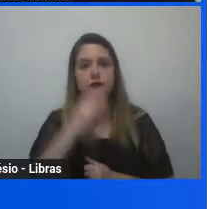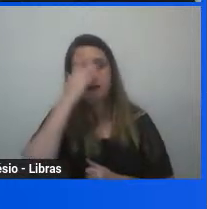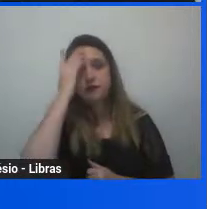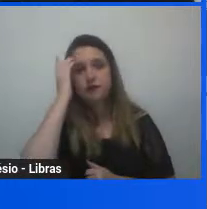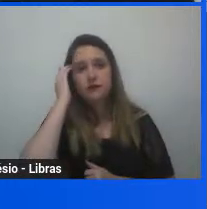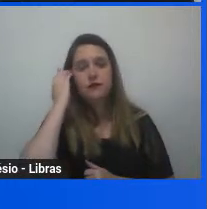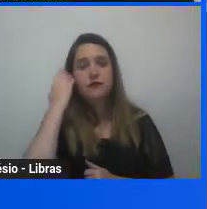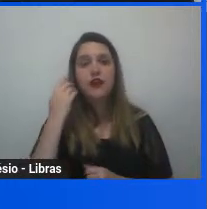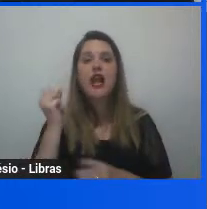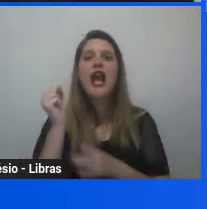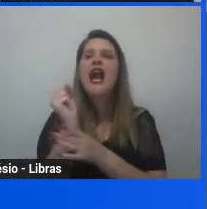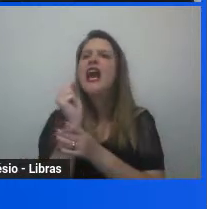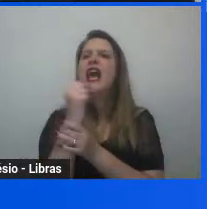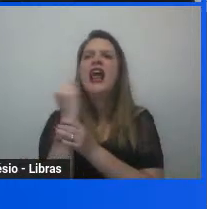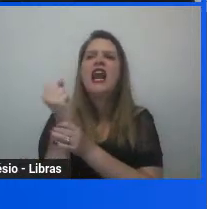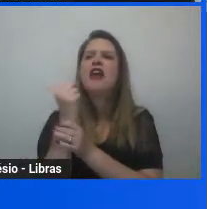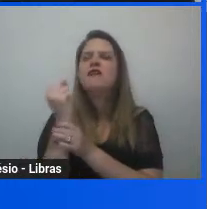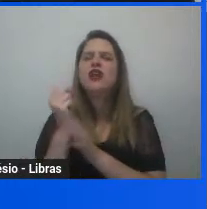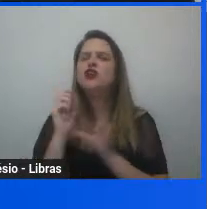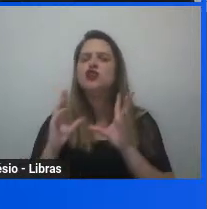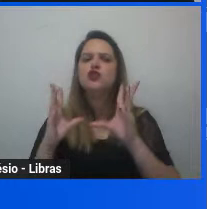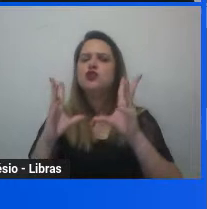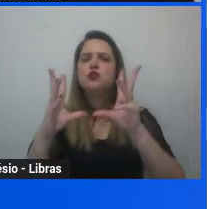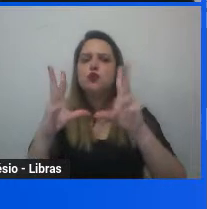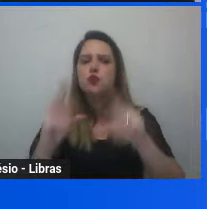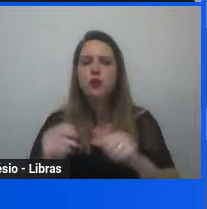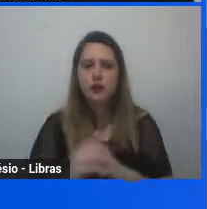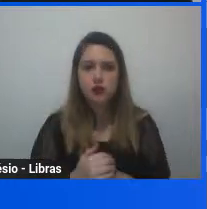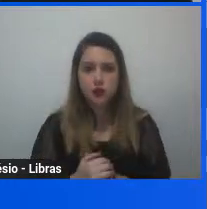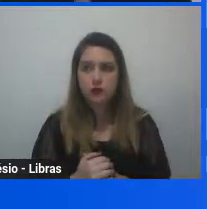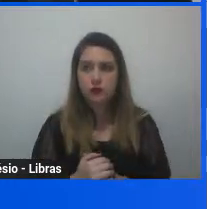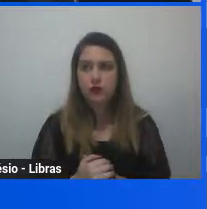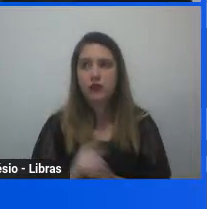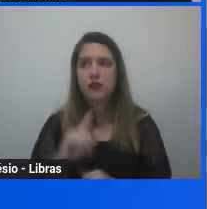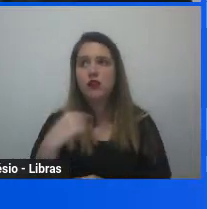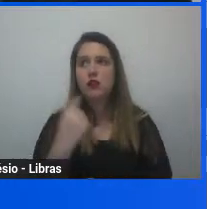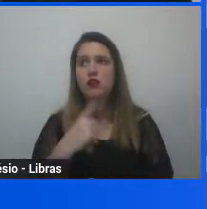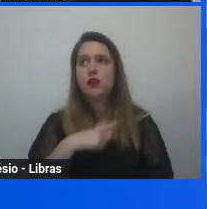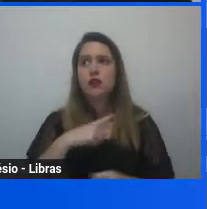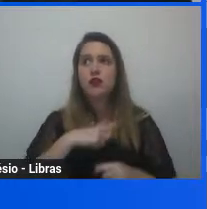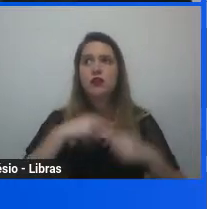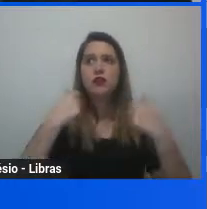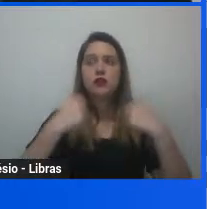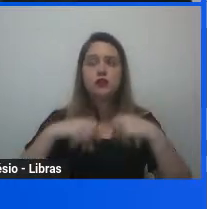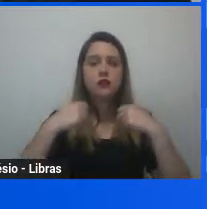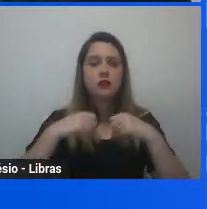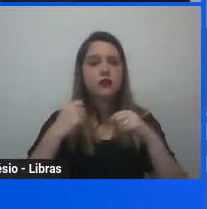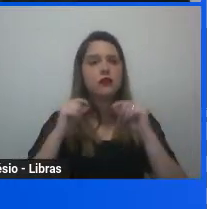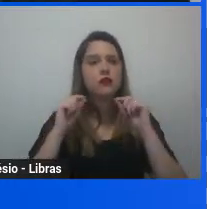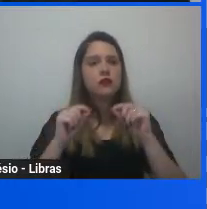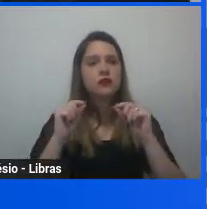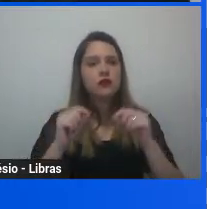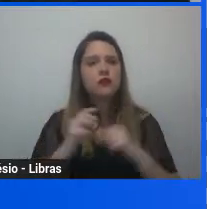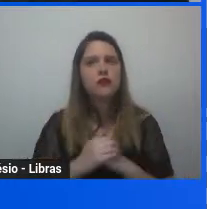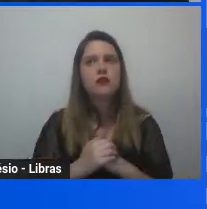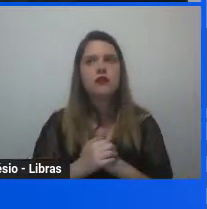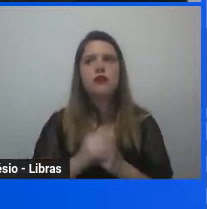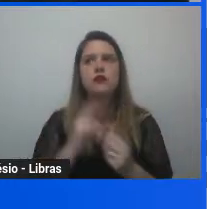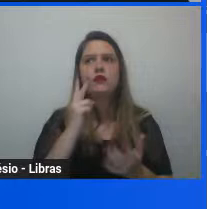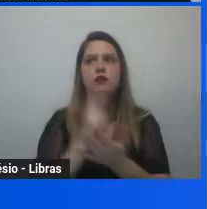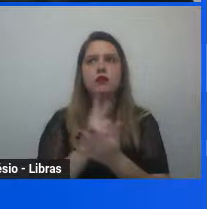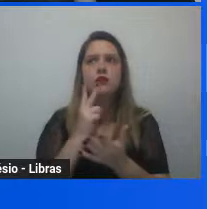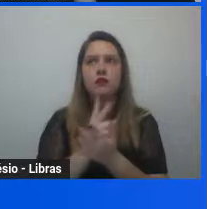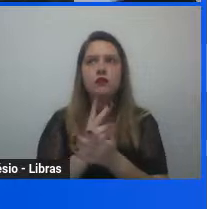Qual é a gravidade de tudo isso? Olha, nós classificamos em leve, por exemplo, que são aqueles pacientes